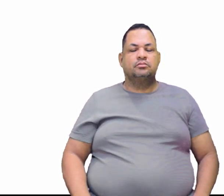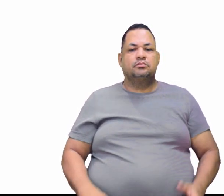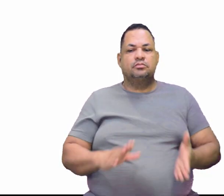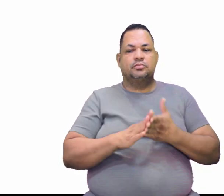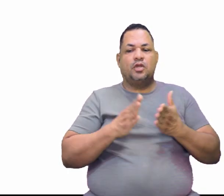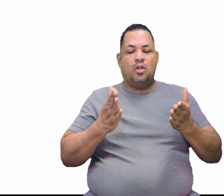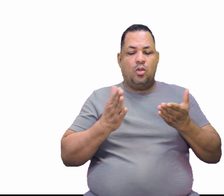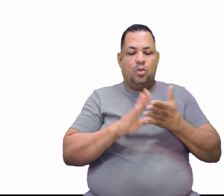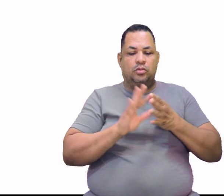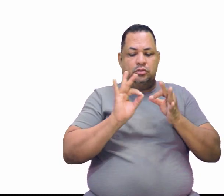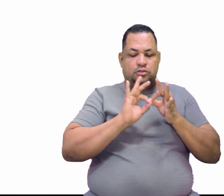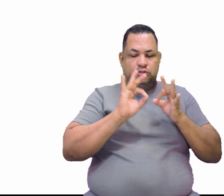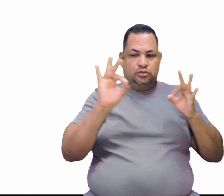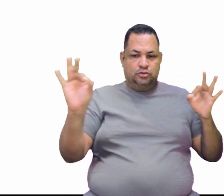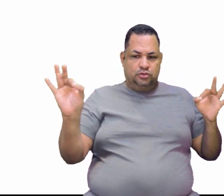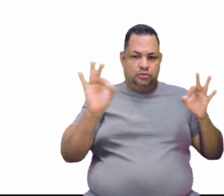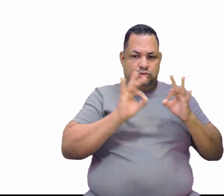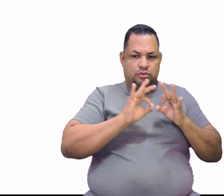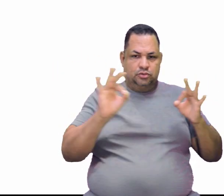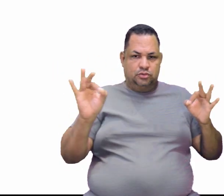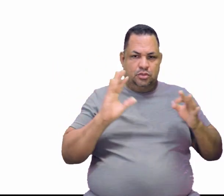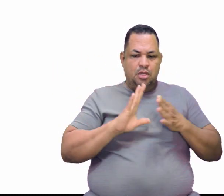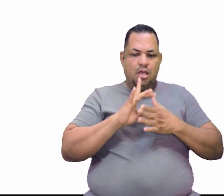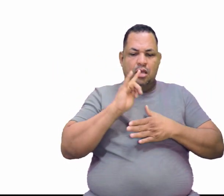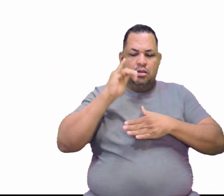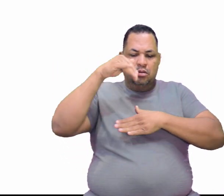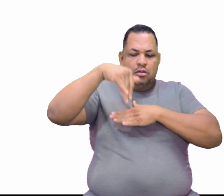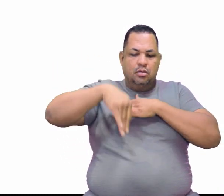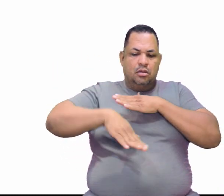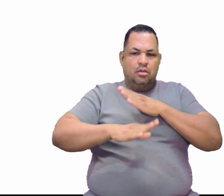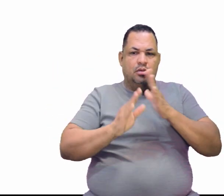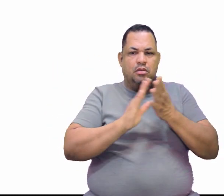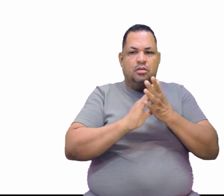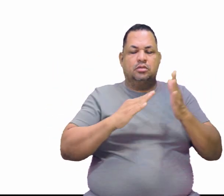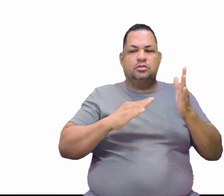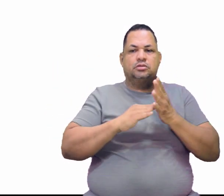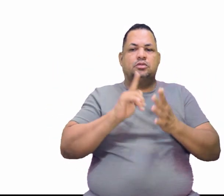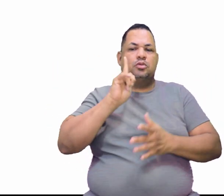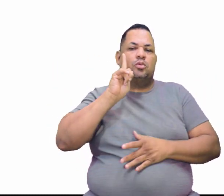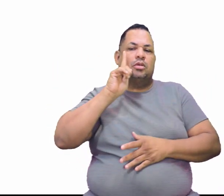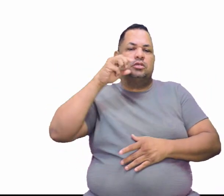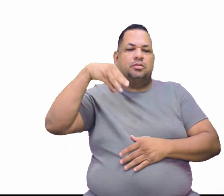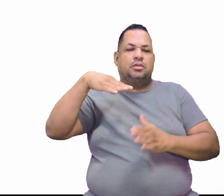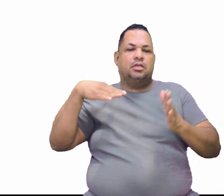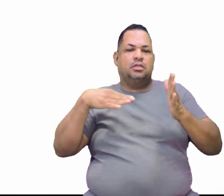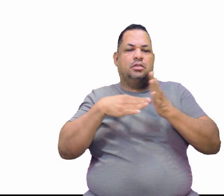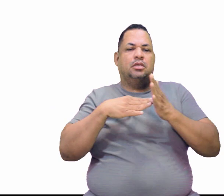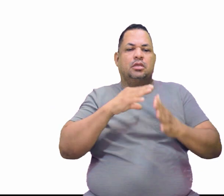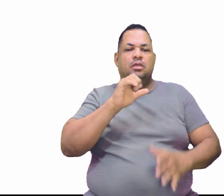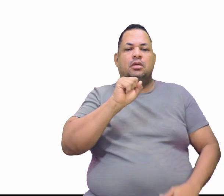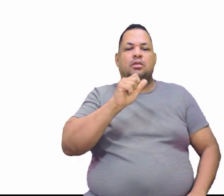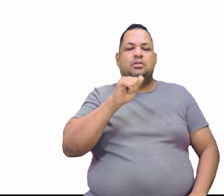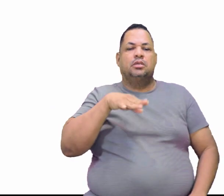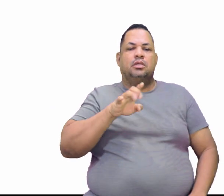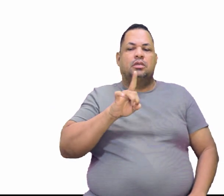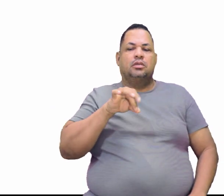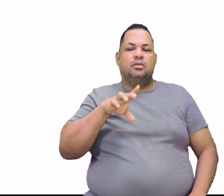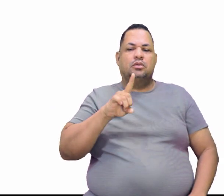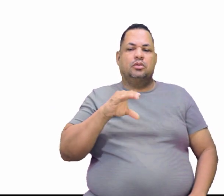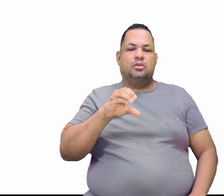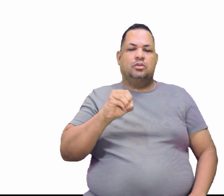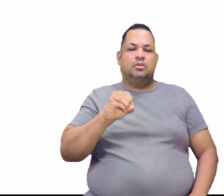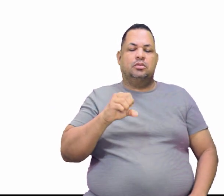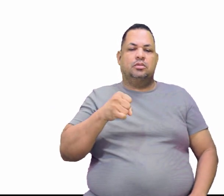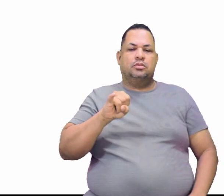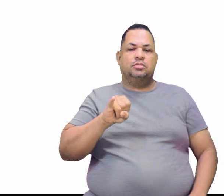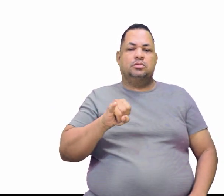os trechos encachoeirados de Guajará até Santo Antônio. Olha aí. Imagina, cara,